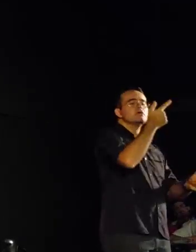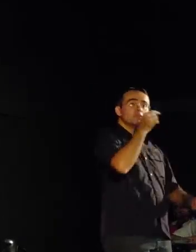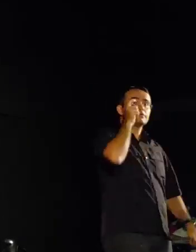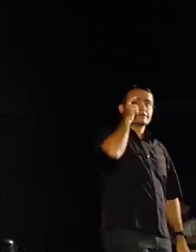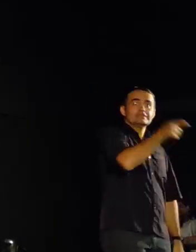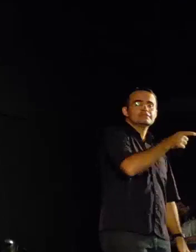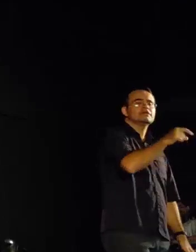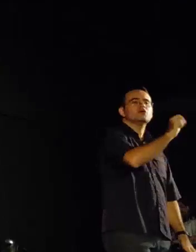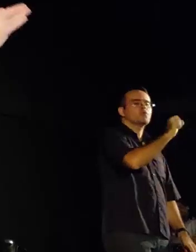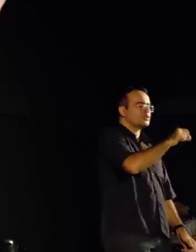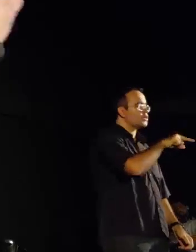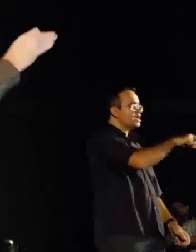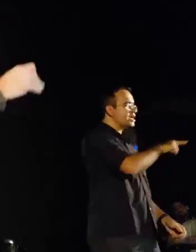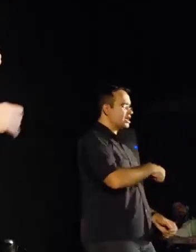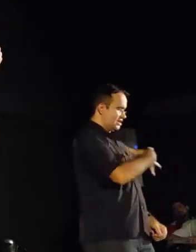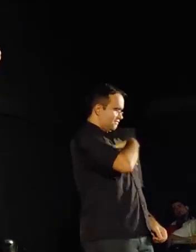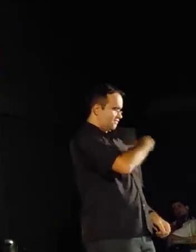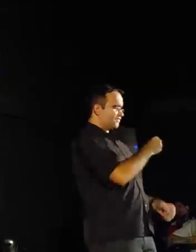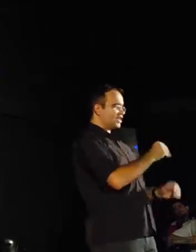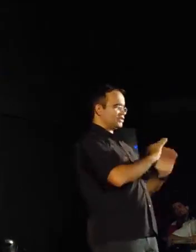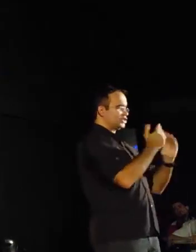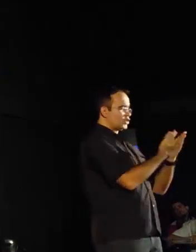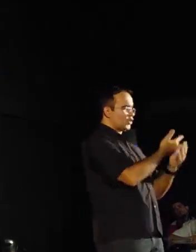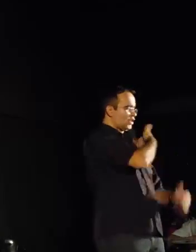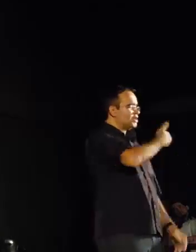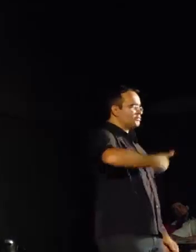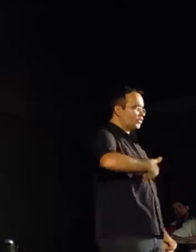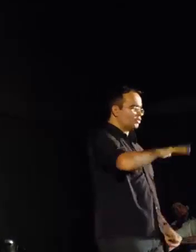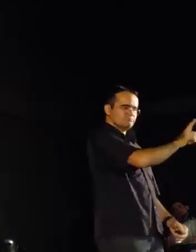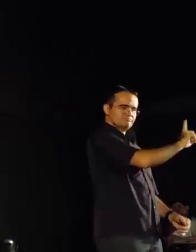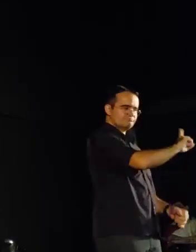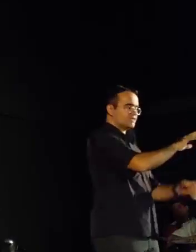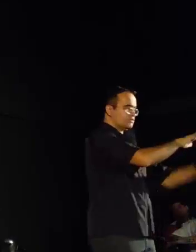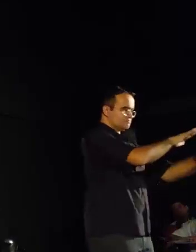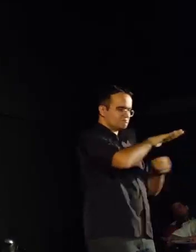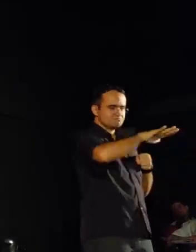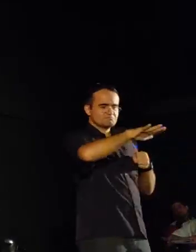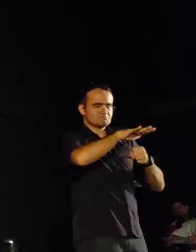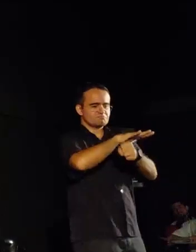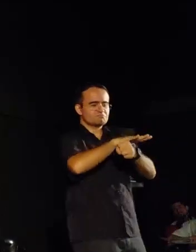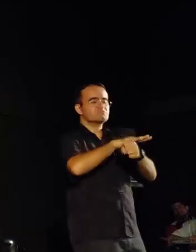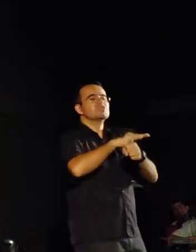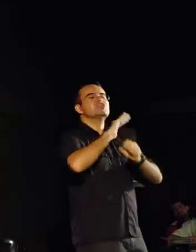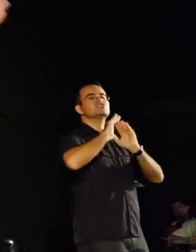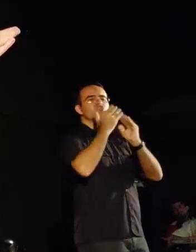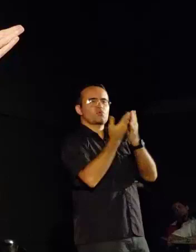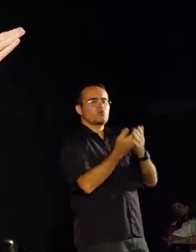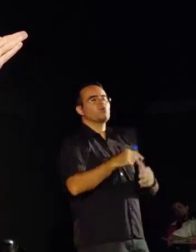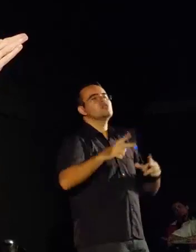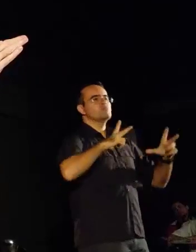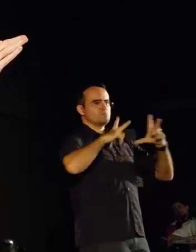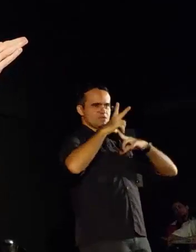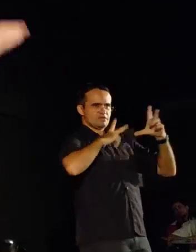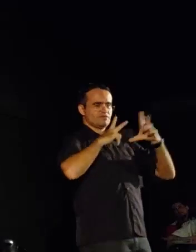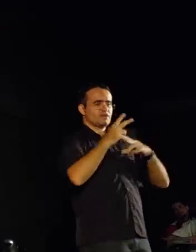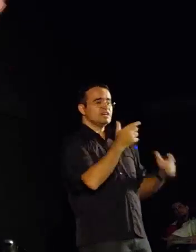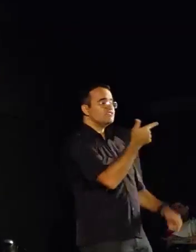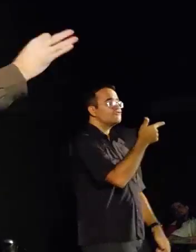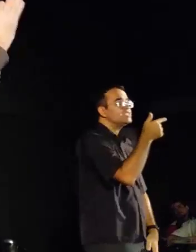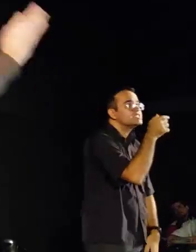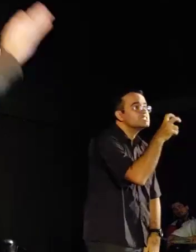interessante, eles tiraram seus filhos da escola pública, botaram numa escola privada. Foram 25 milhões